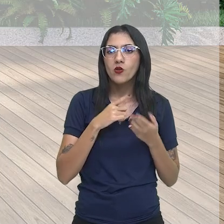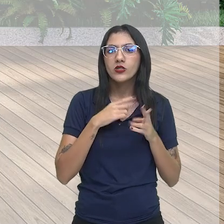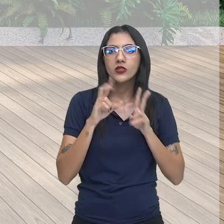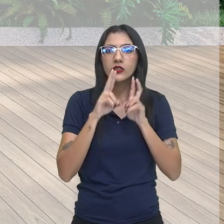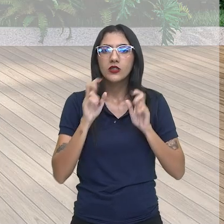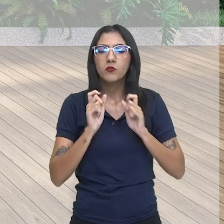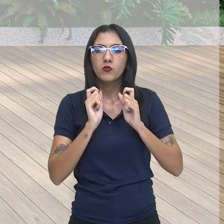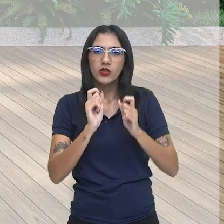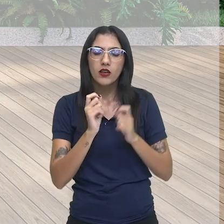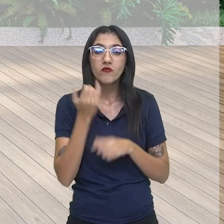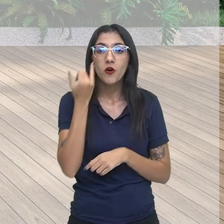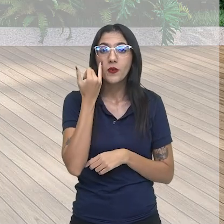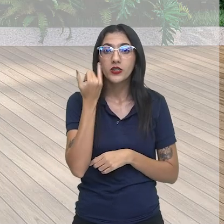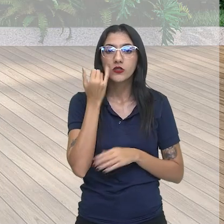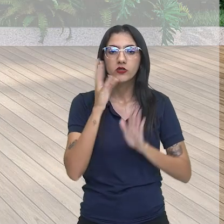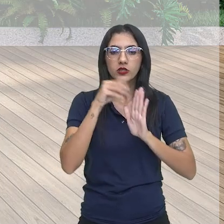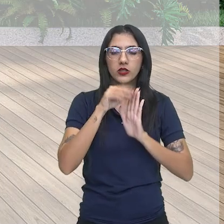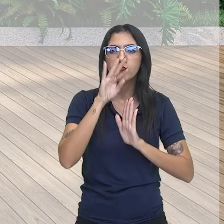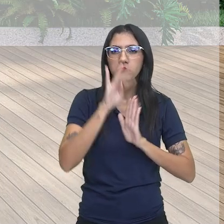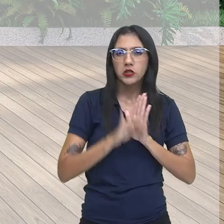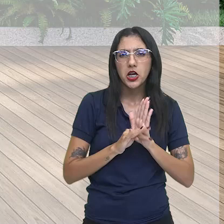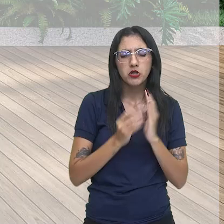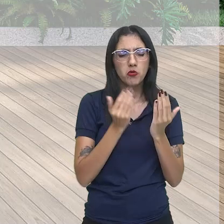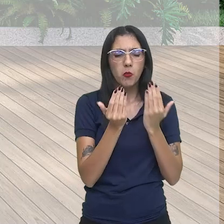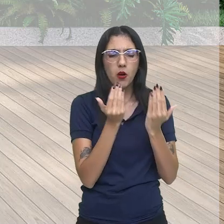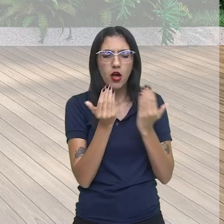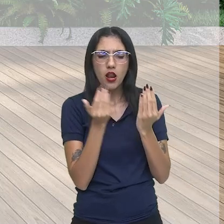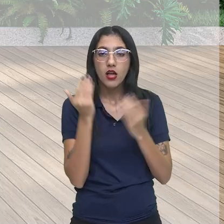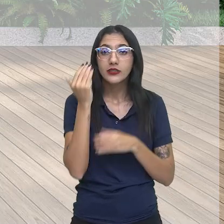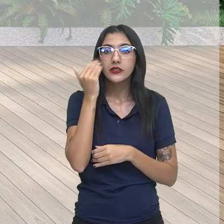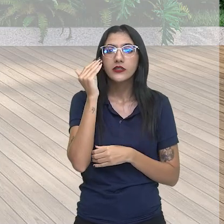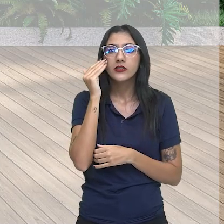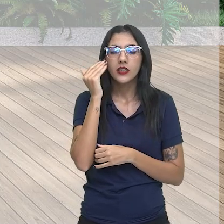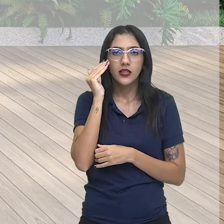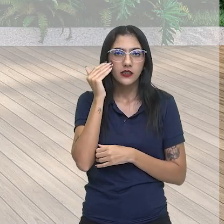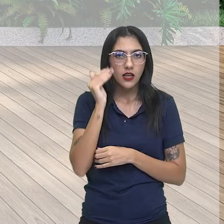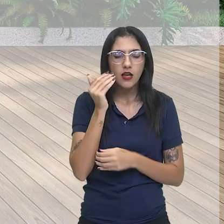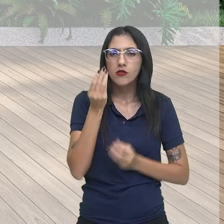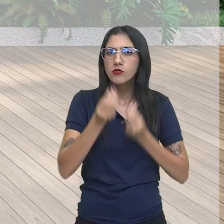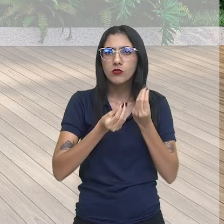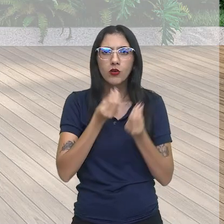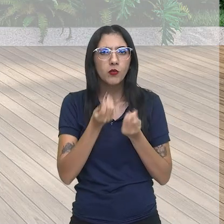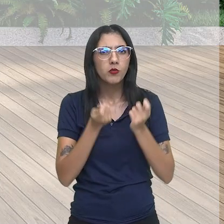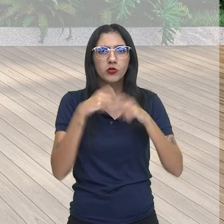a inferir informações, a deduzir, a interpretar como, né, se